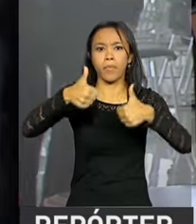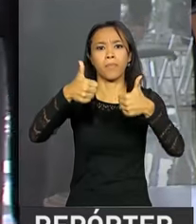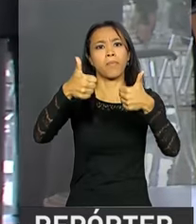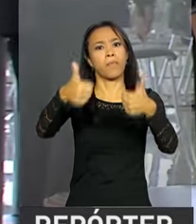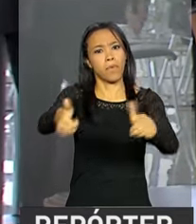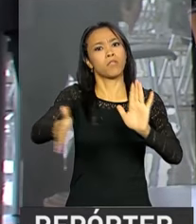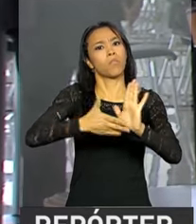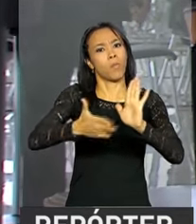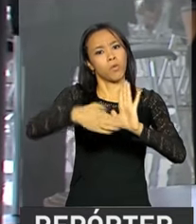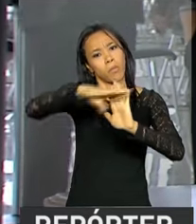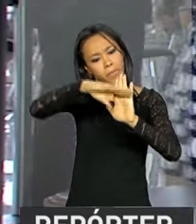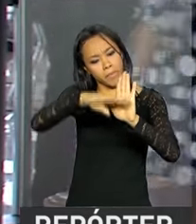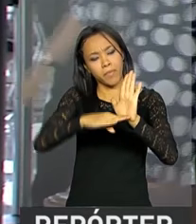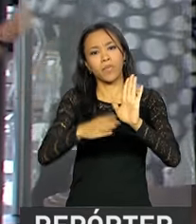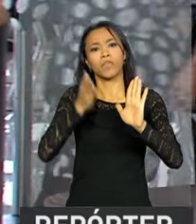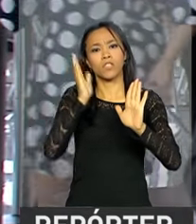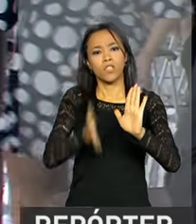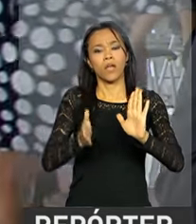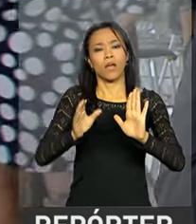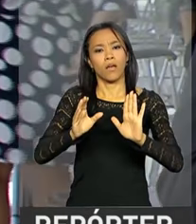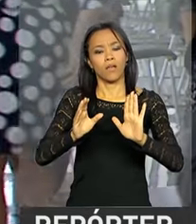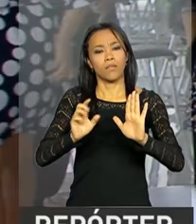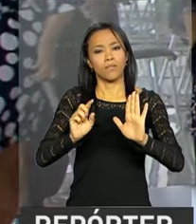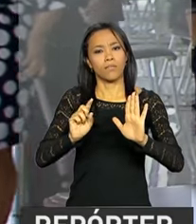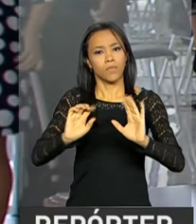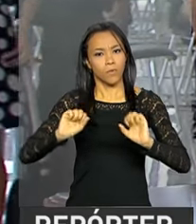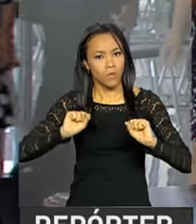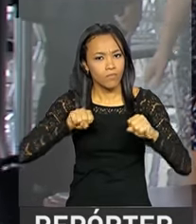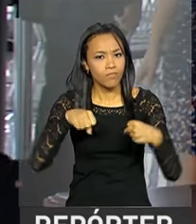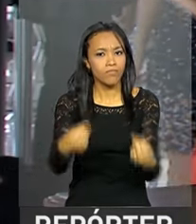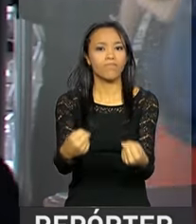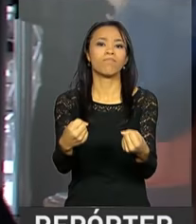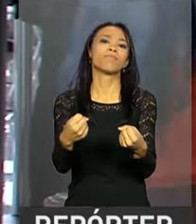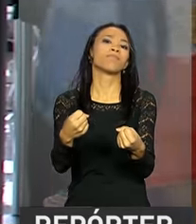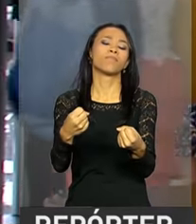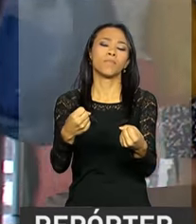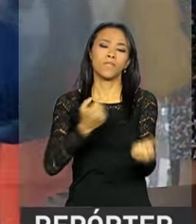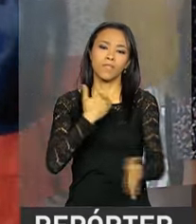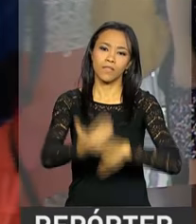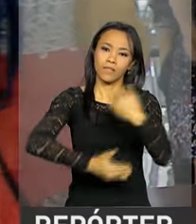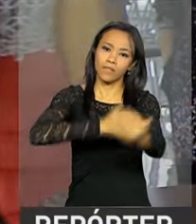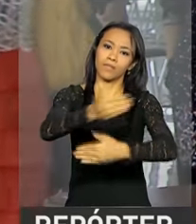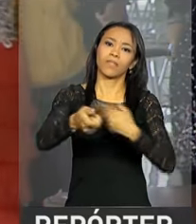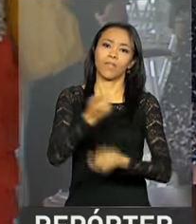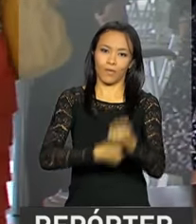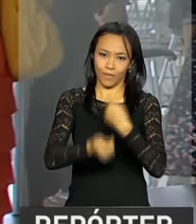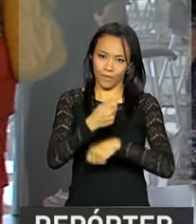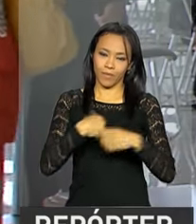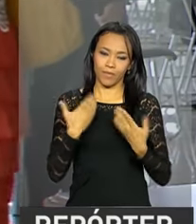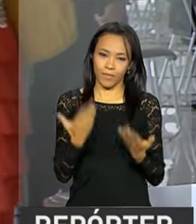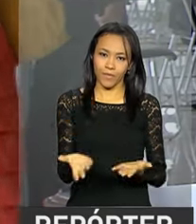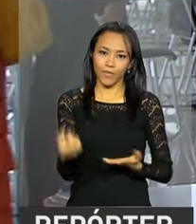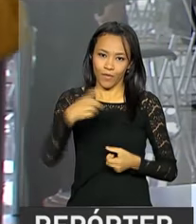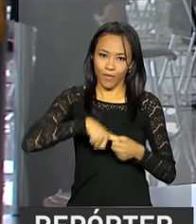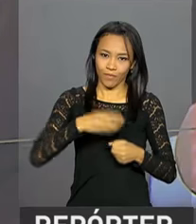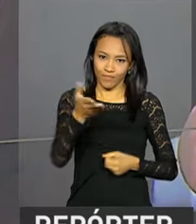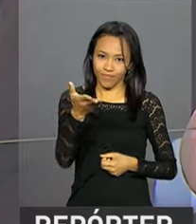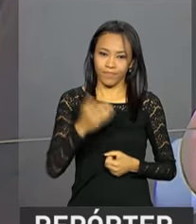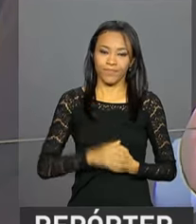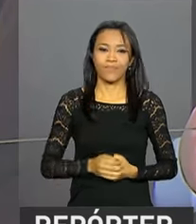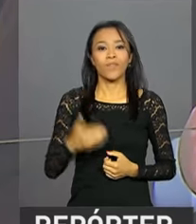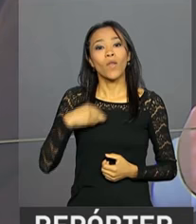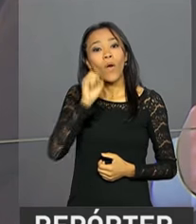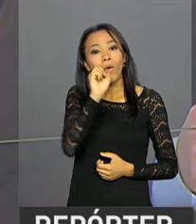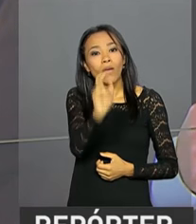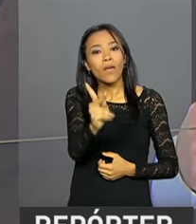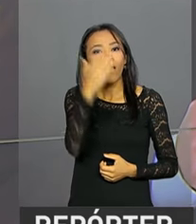na retomada com destino à retomada do crescimento econômico. Leandro, volto com você. Toquem,